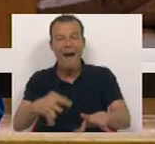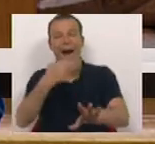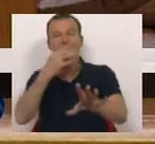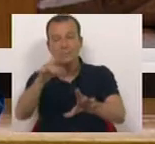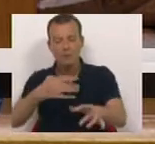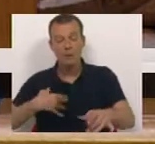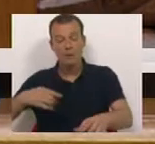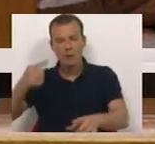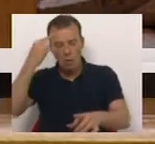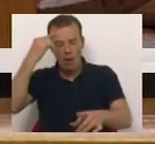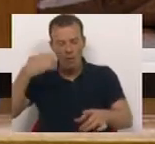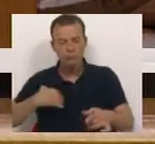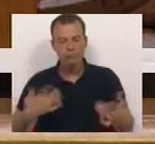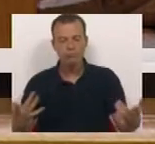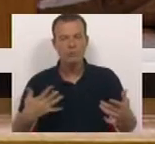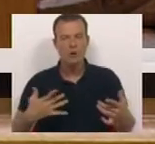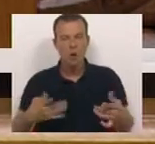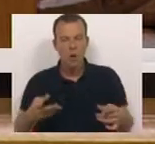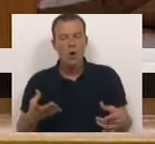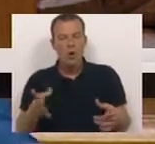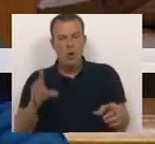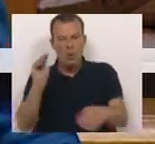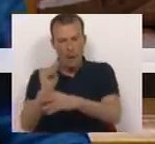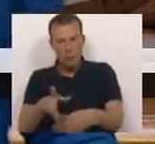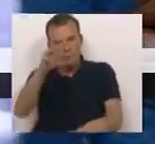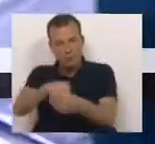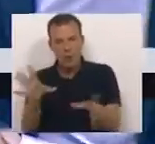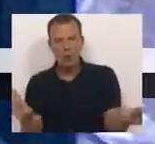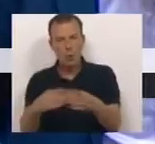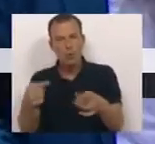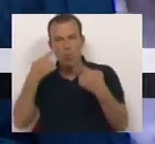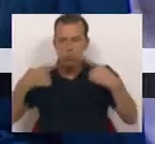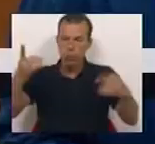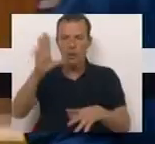entendemos que o banco deverá integrar a esfera pública. Muito obrigado.